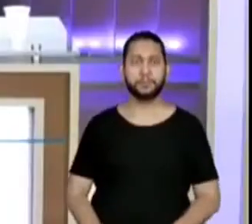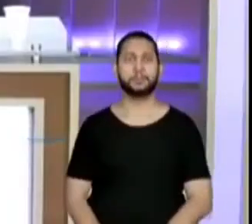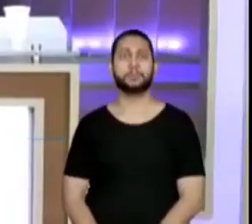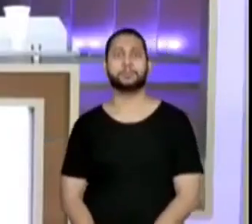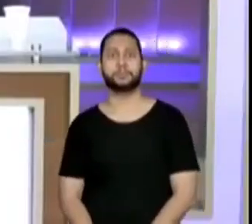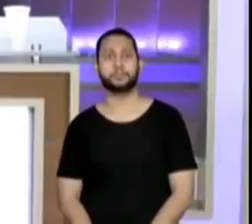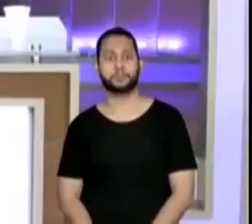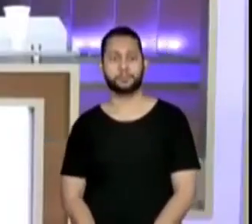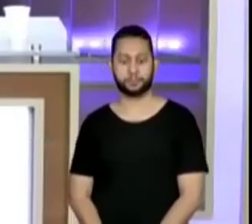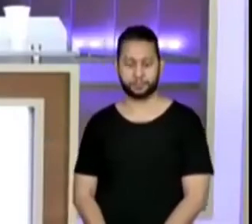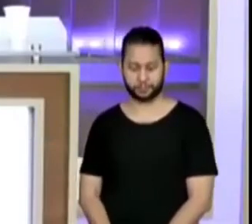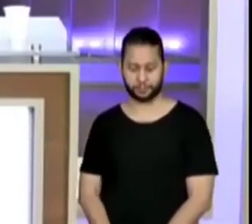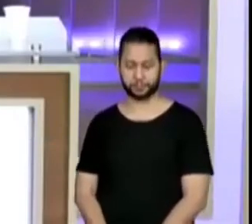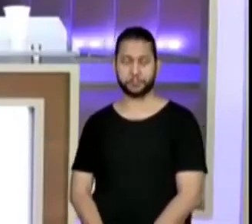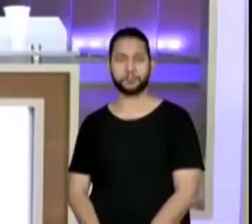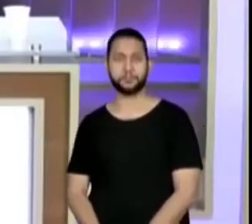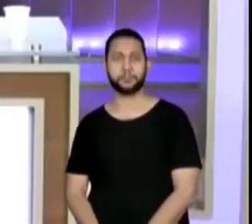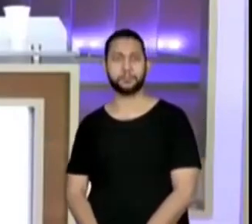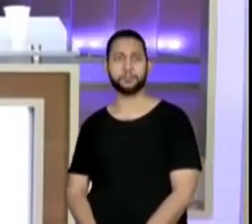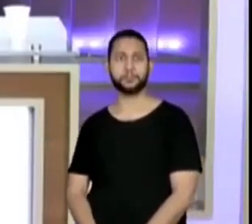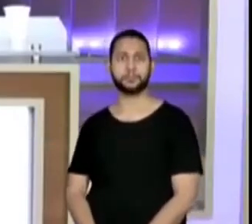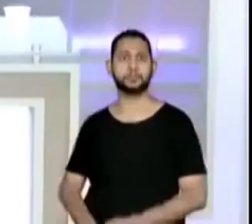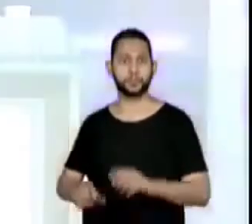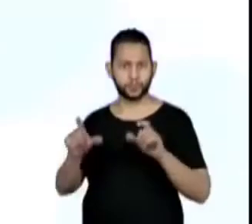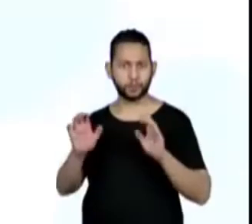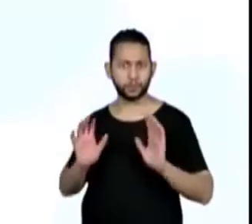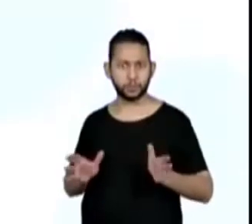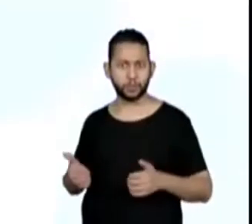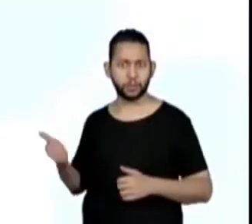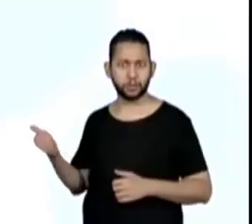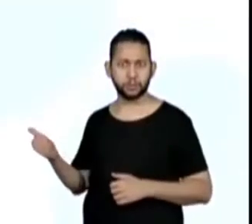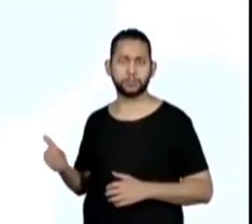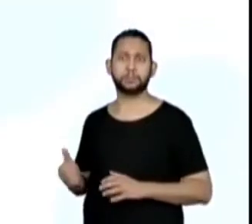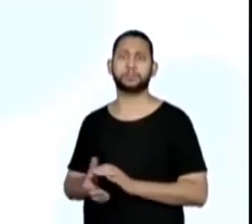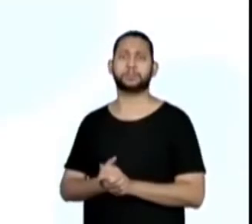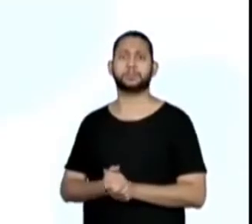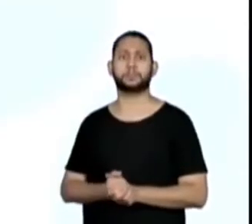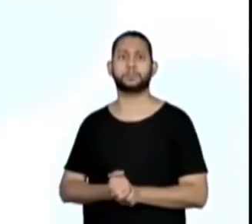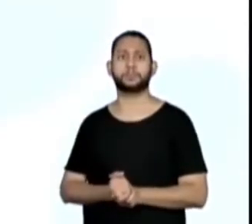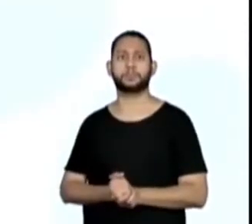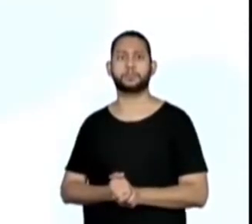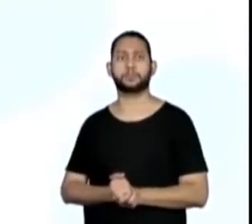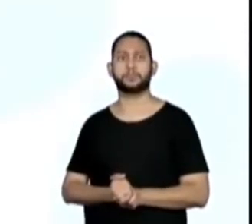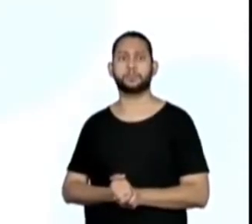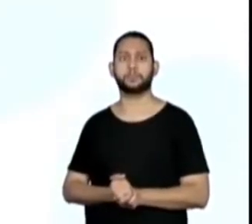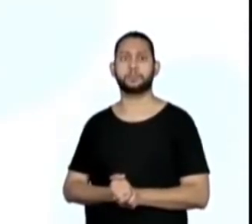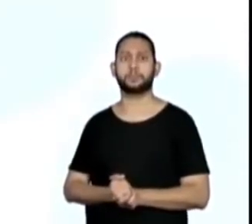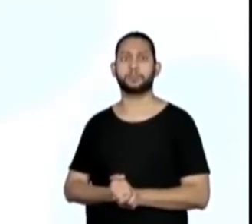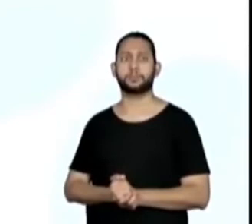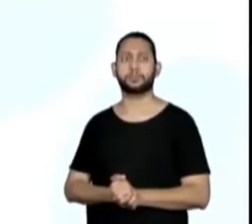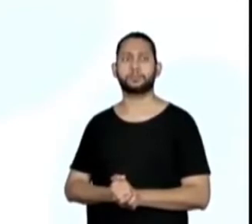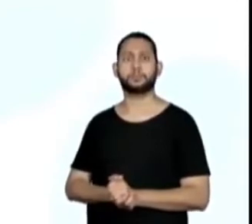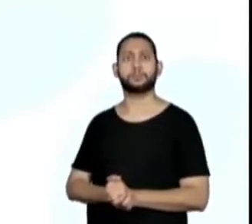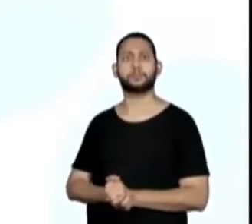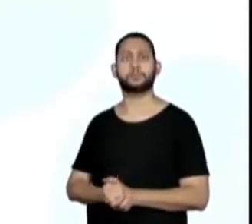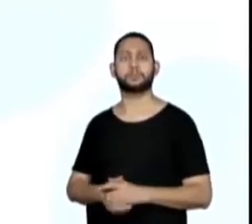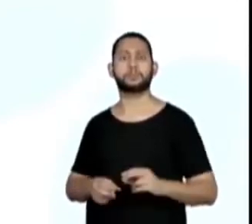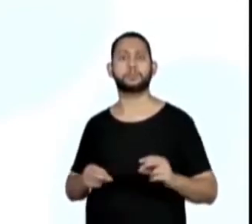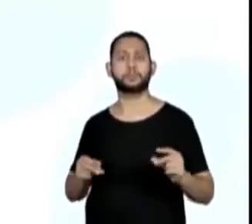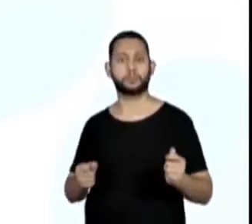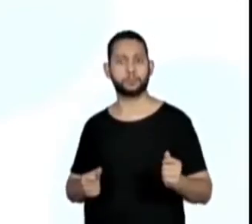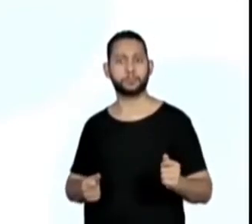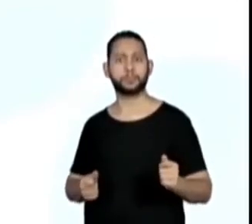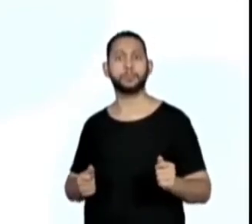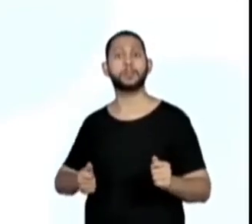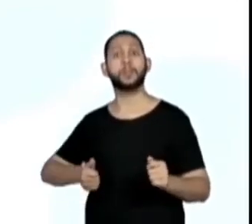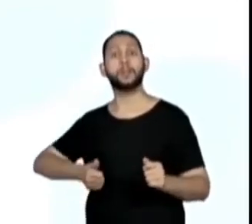aqui. Bom, deu print, né? E vamos avançar. Bom, turma, se não pegou, só olha no